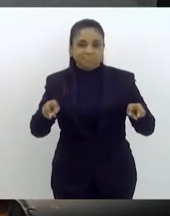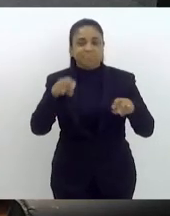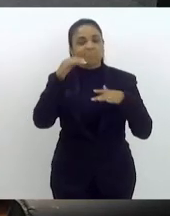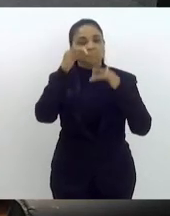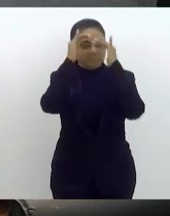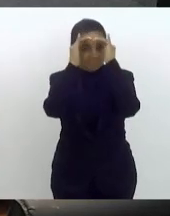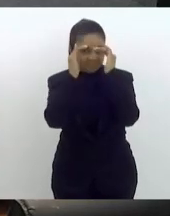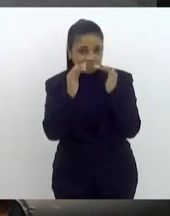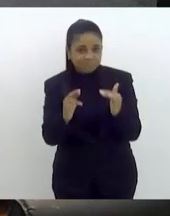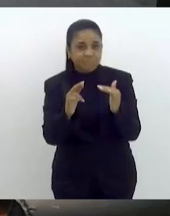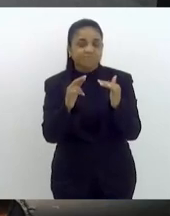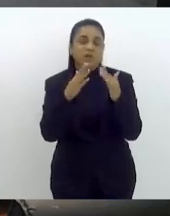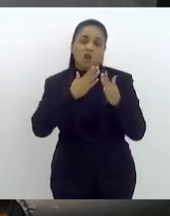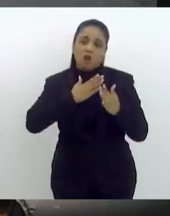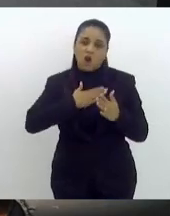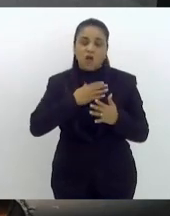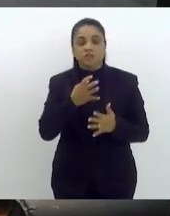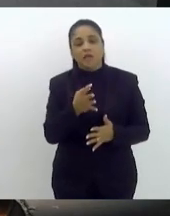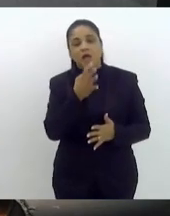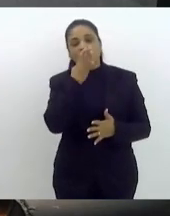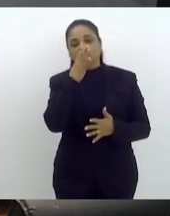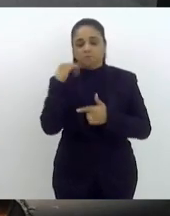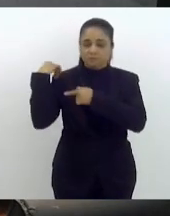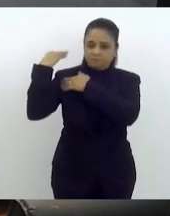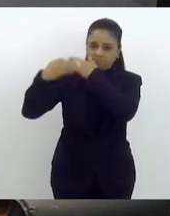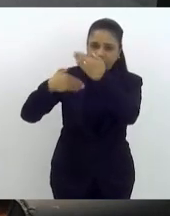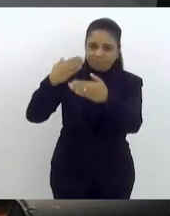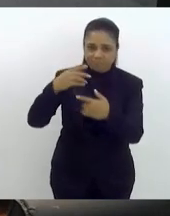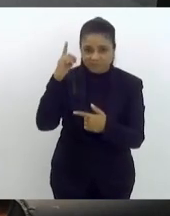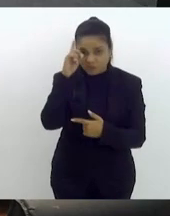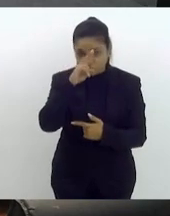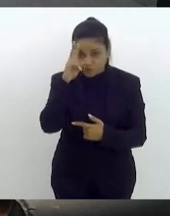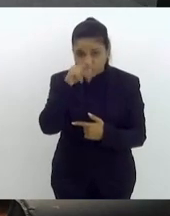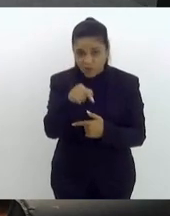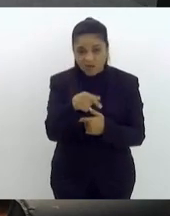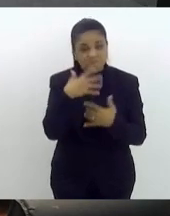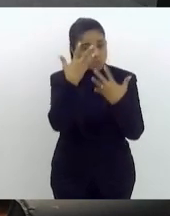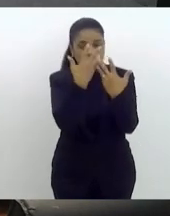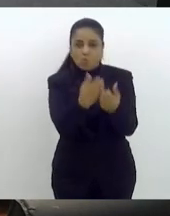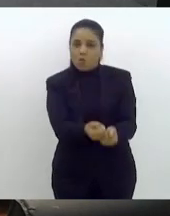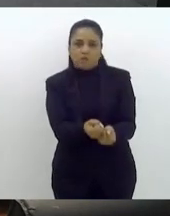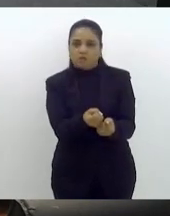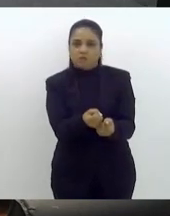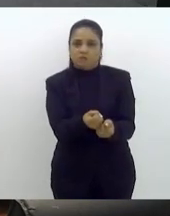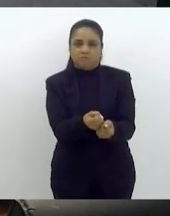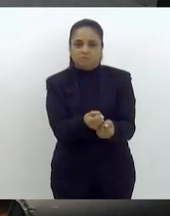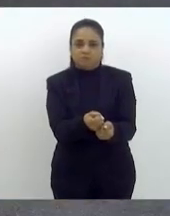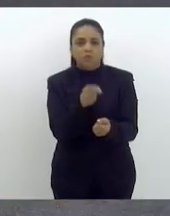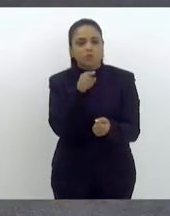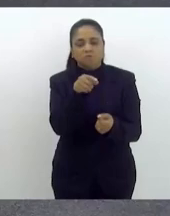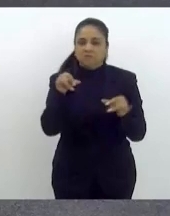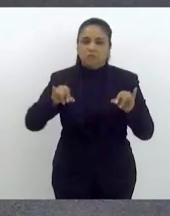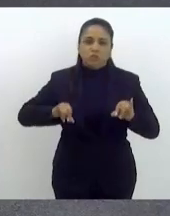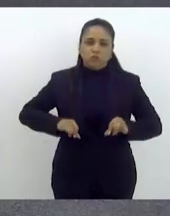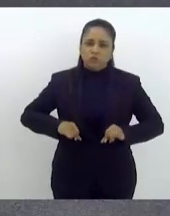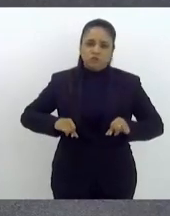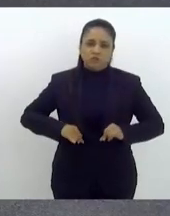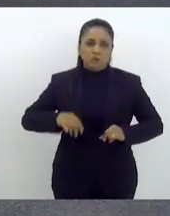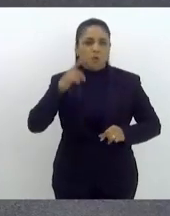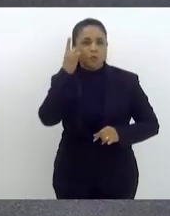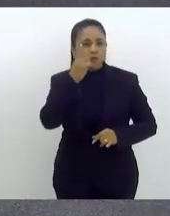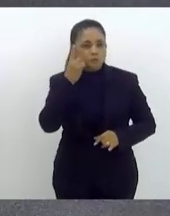respeita gosta e admira a sua trajetória e do quanto é inaceitável ver o que a senhora passou enquanto o deputada